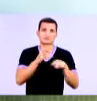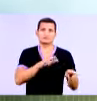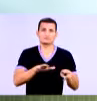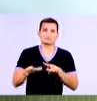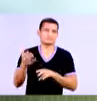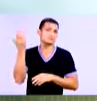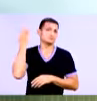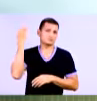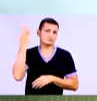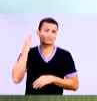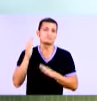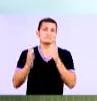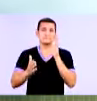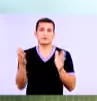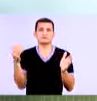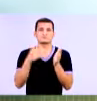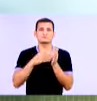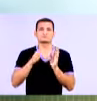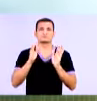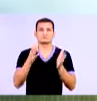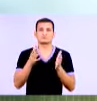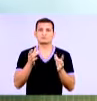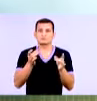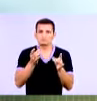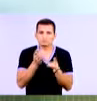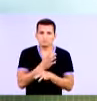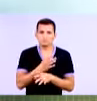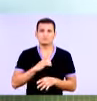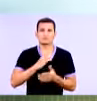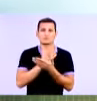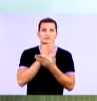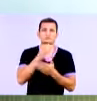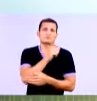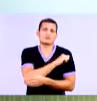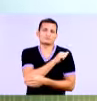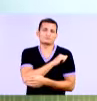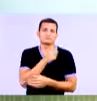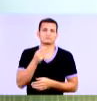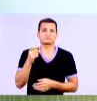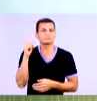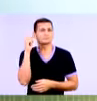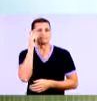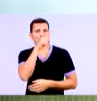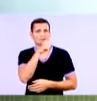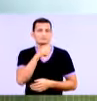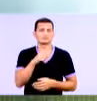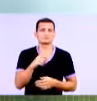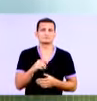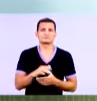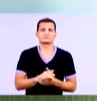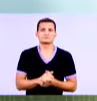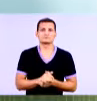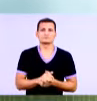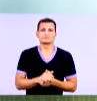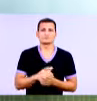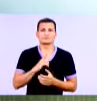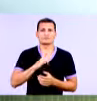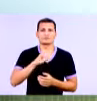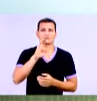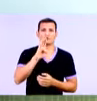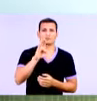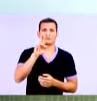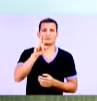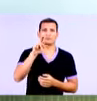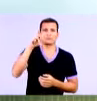e cujo prazo já está expirando para fazer. Tem alguns alunos relatando a dificuldade para obter o Ubuntu Studio,